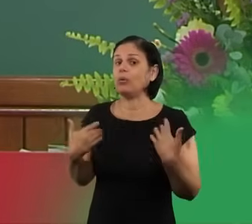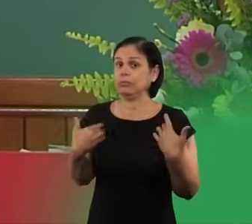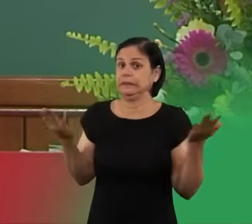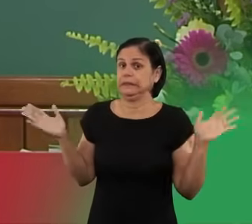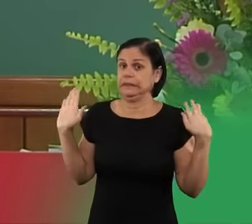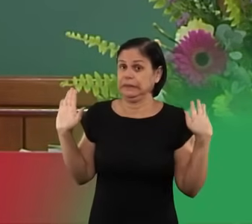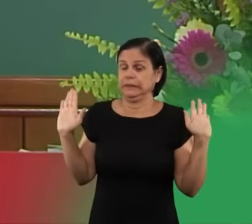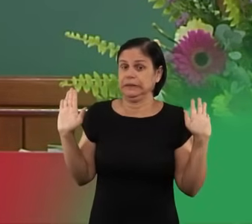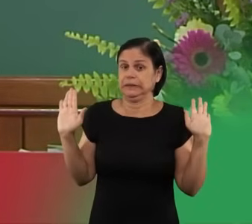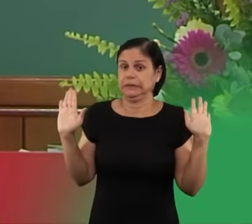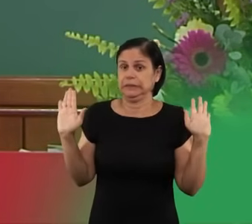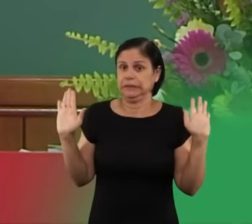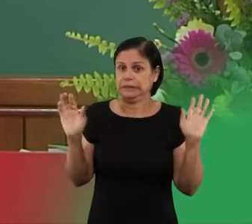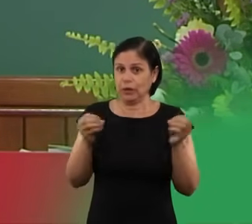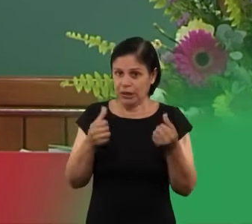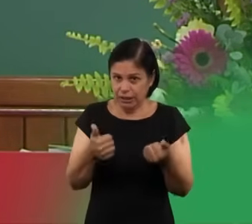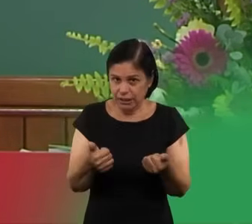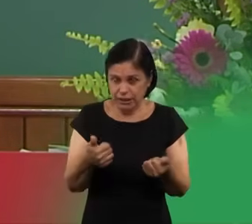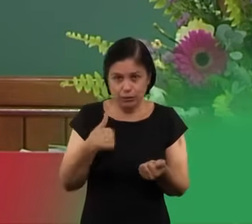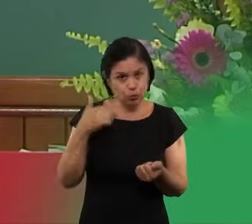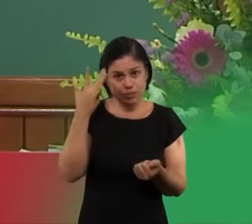está certo? Mas vamos lá.